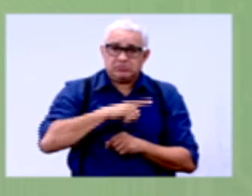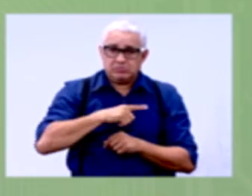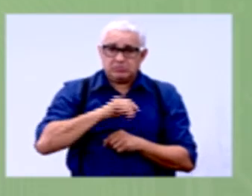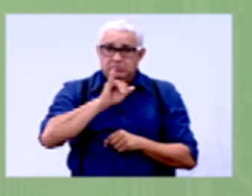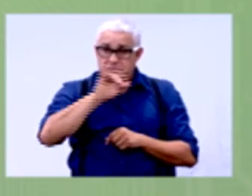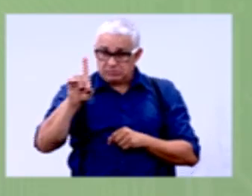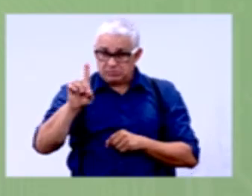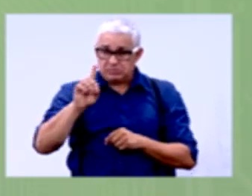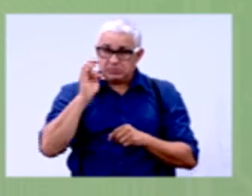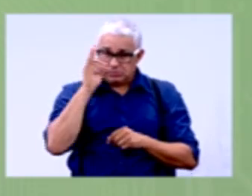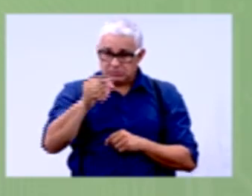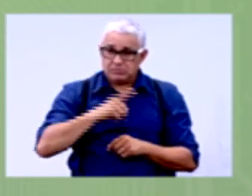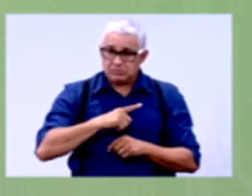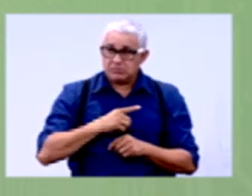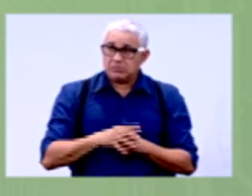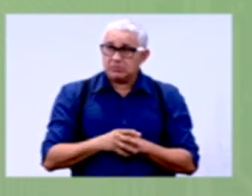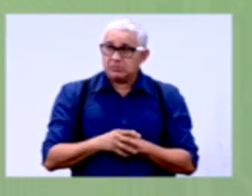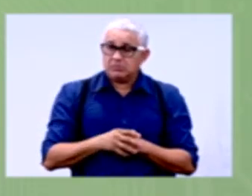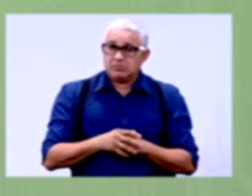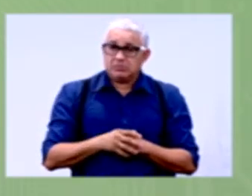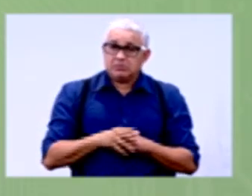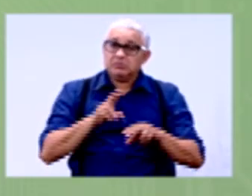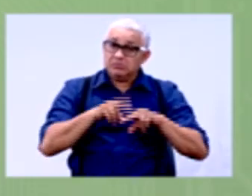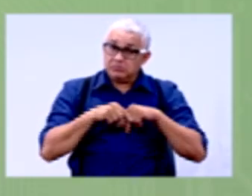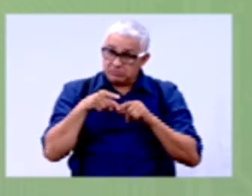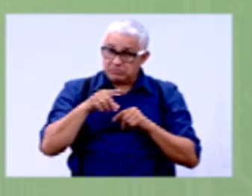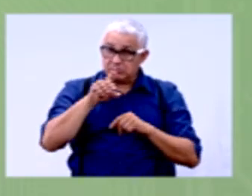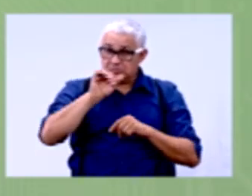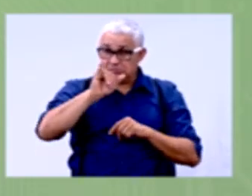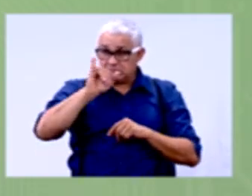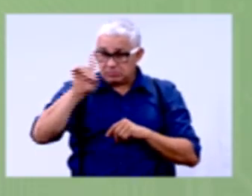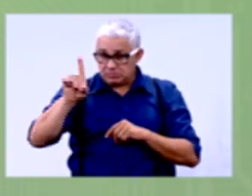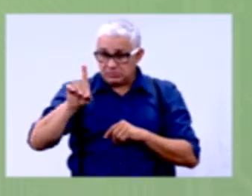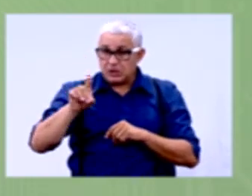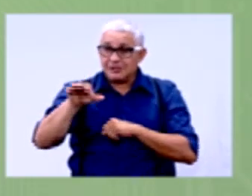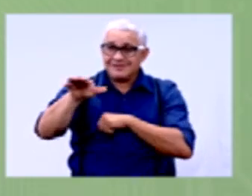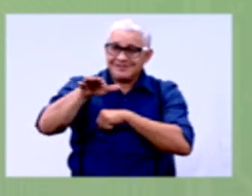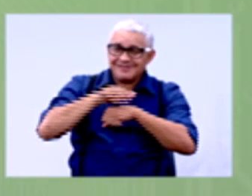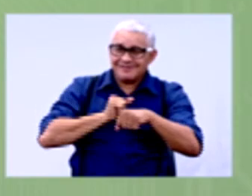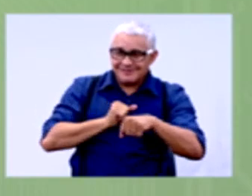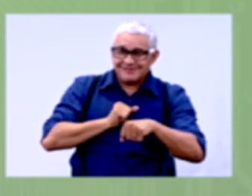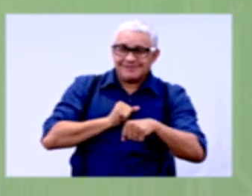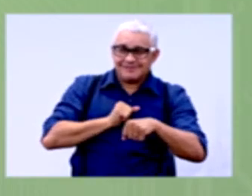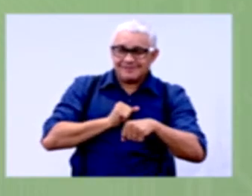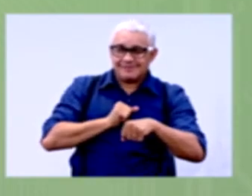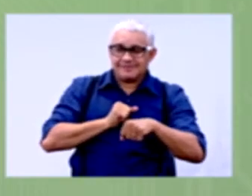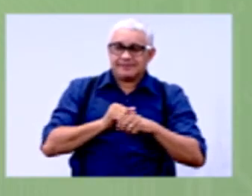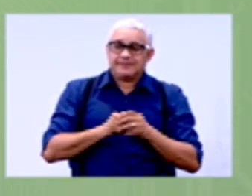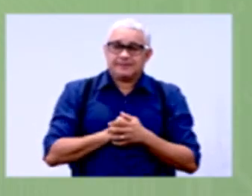ID, e através desse ID que nós vamos chamar